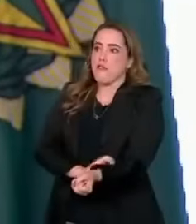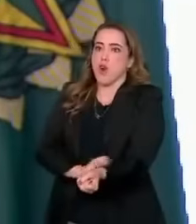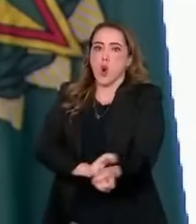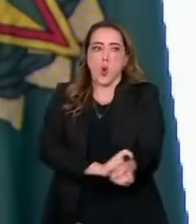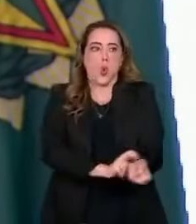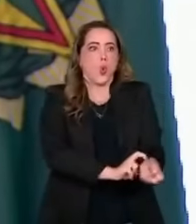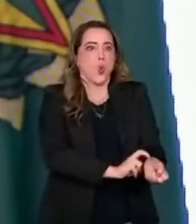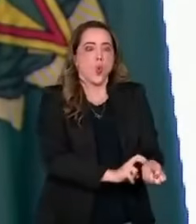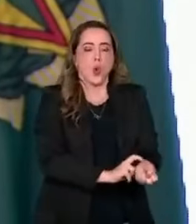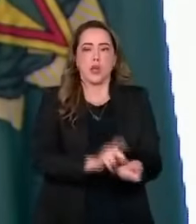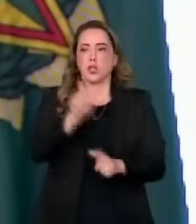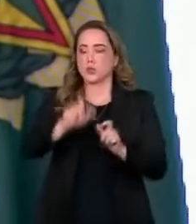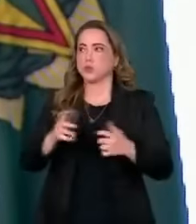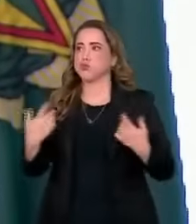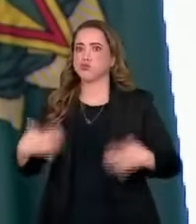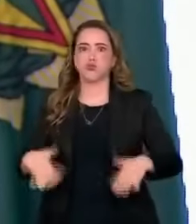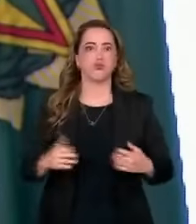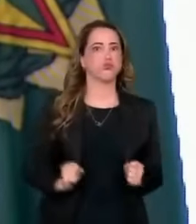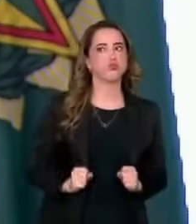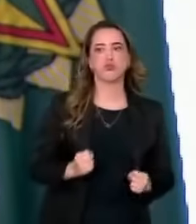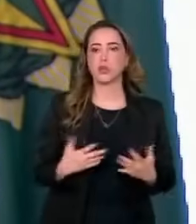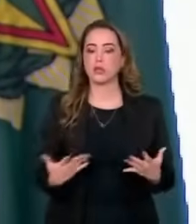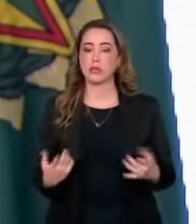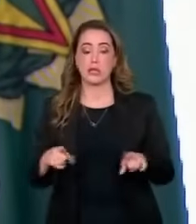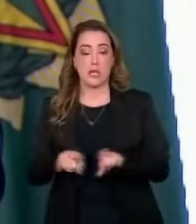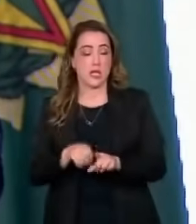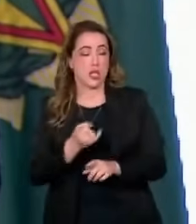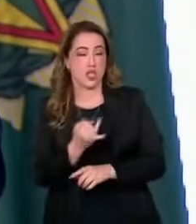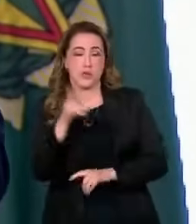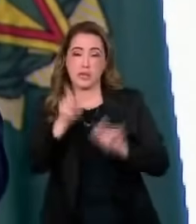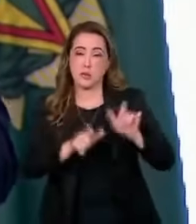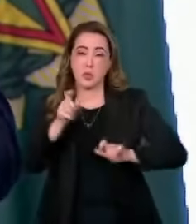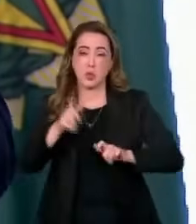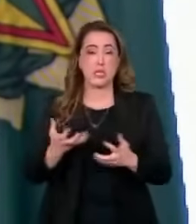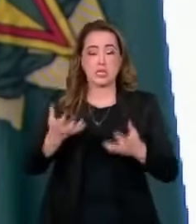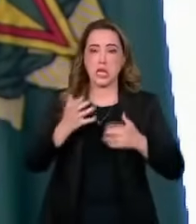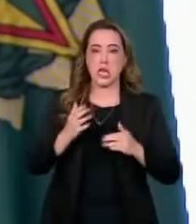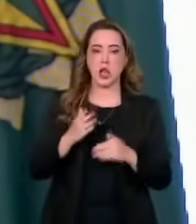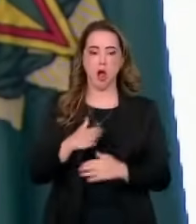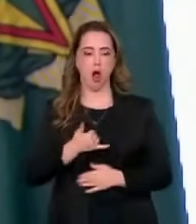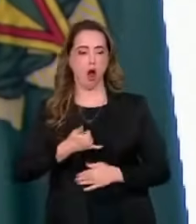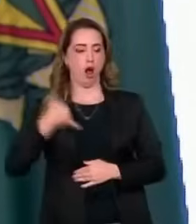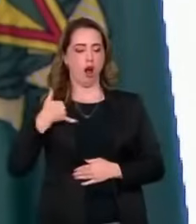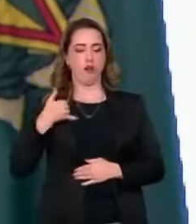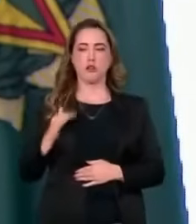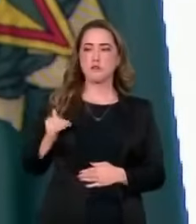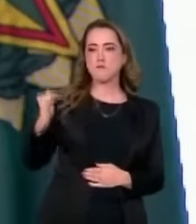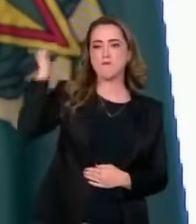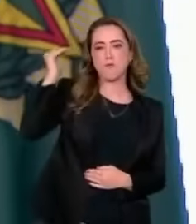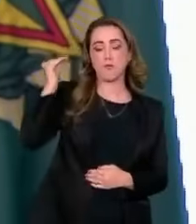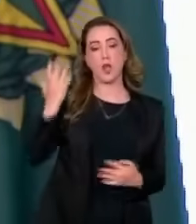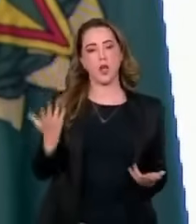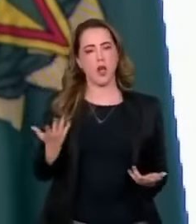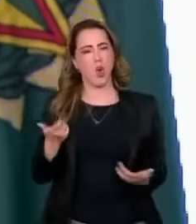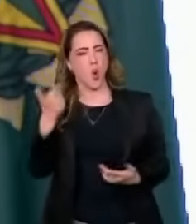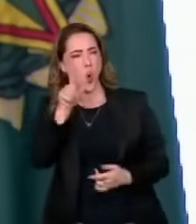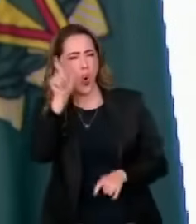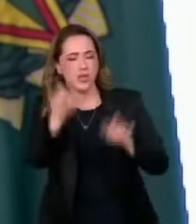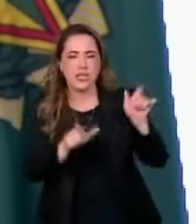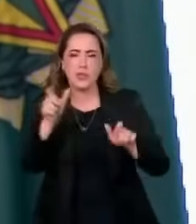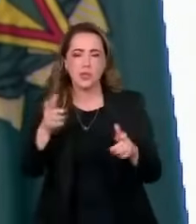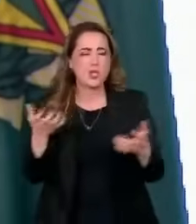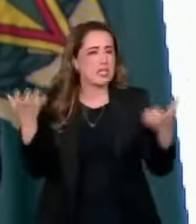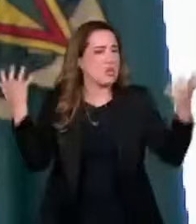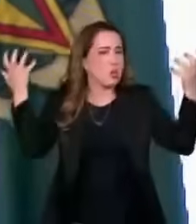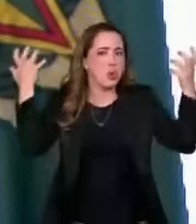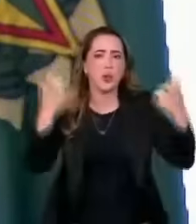tantas pessoas irritadas, tantas pessoas querendo ser melhor do que as outras, tantas pessoas não